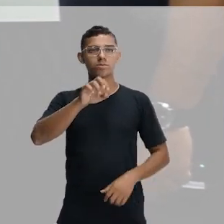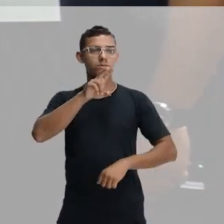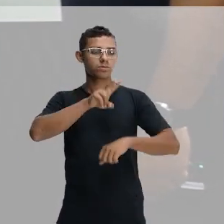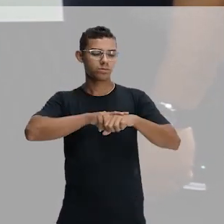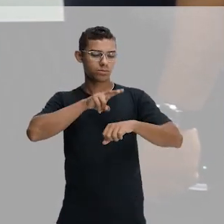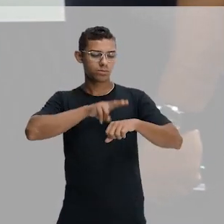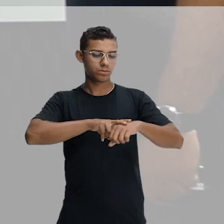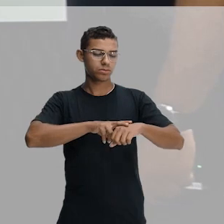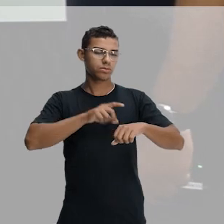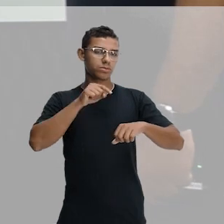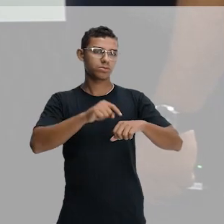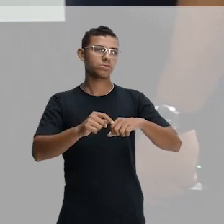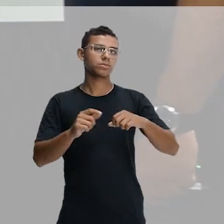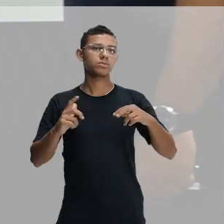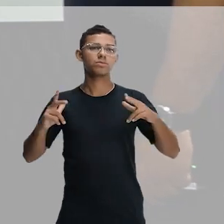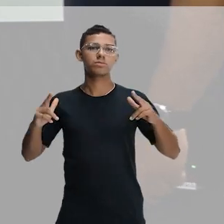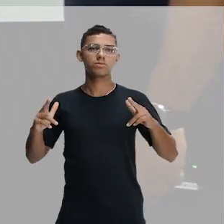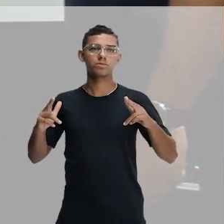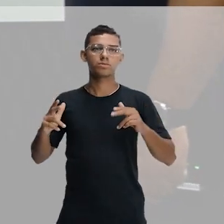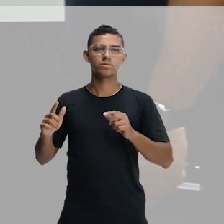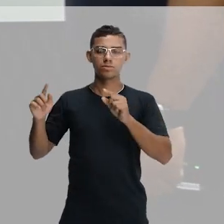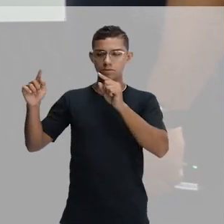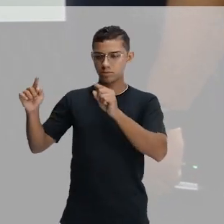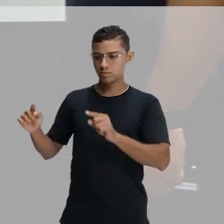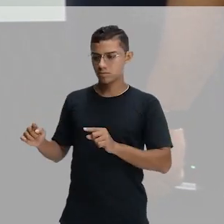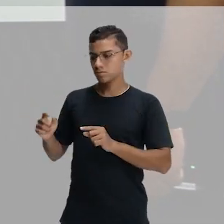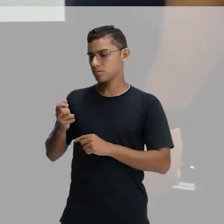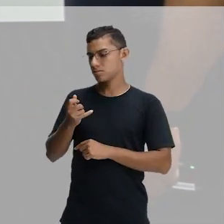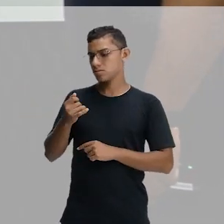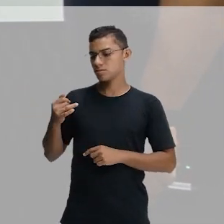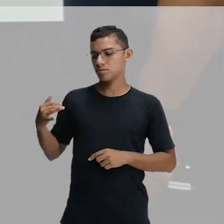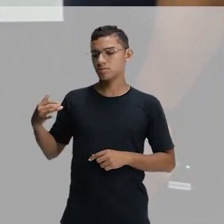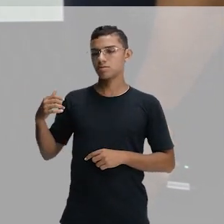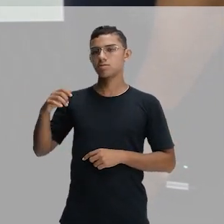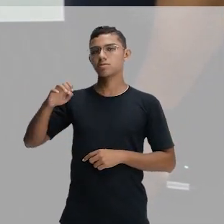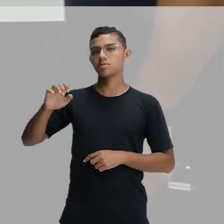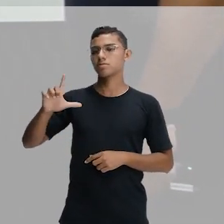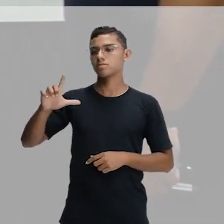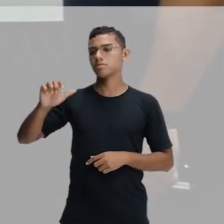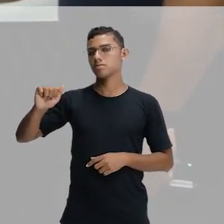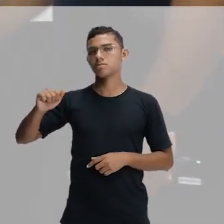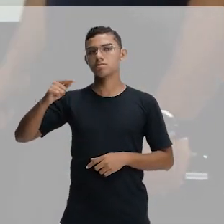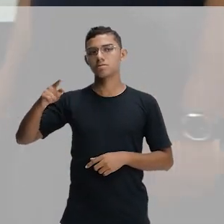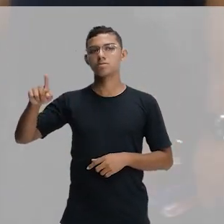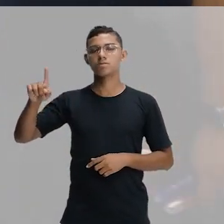vidro ele vai ser igual à quantidade de carga da lã.